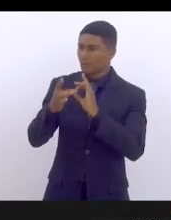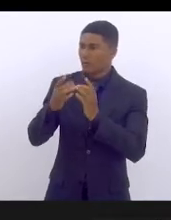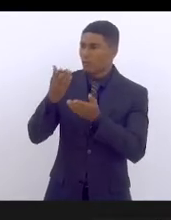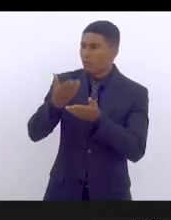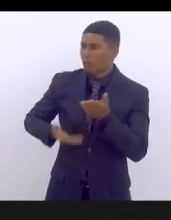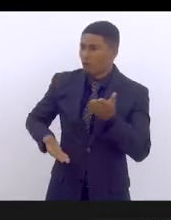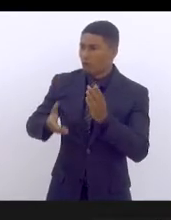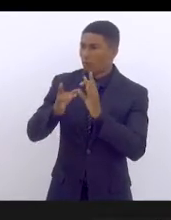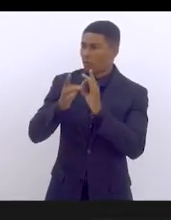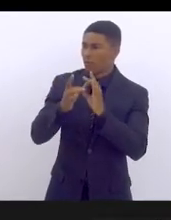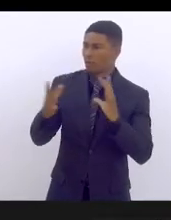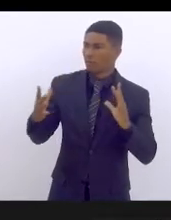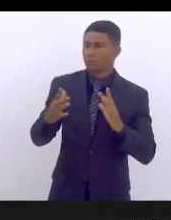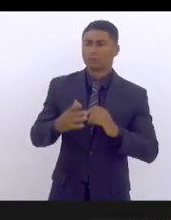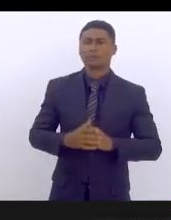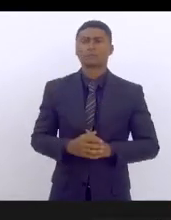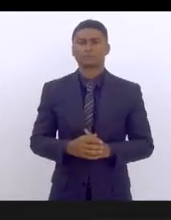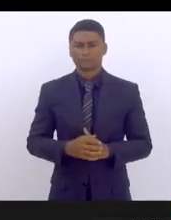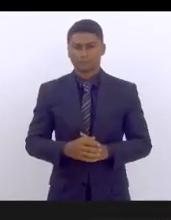isso, porque